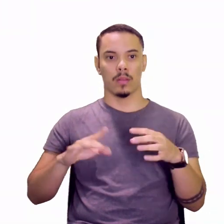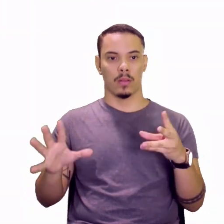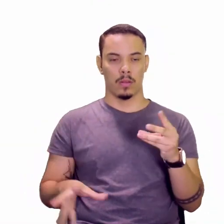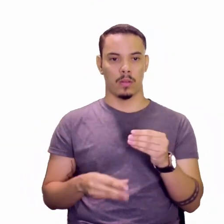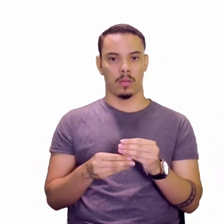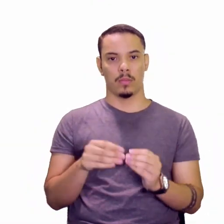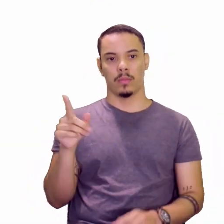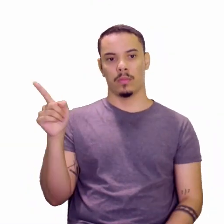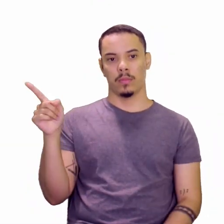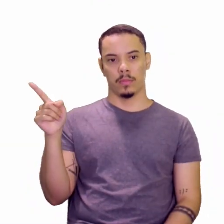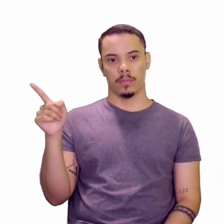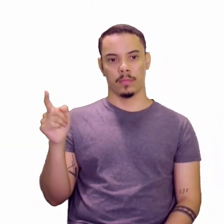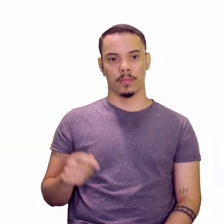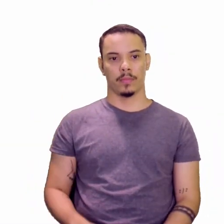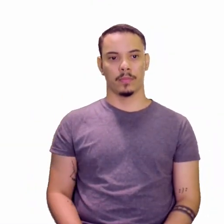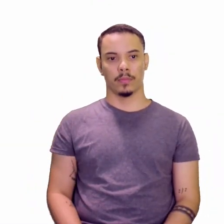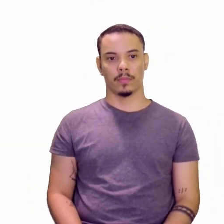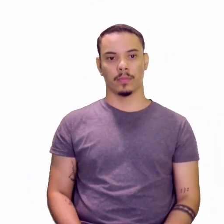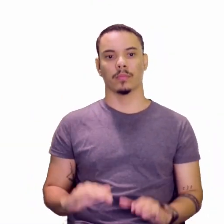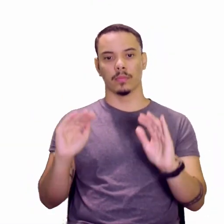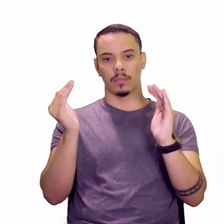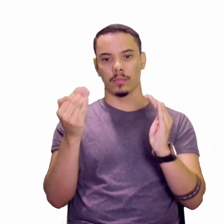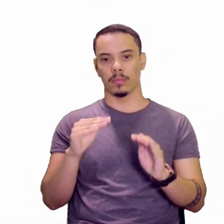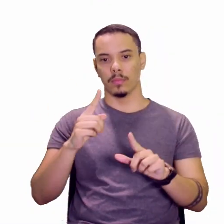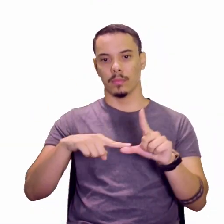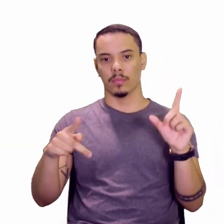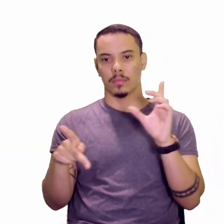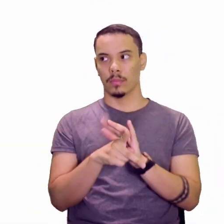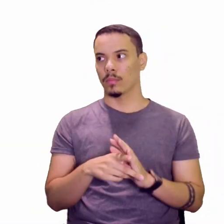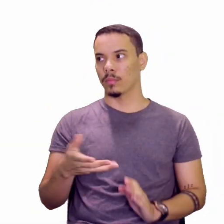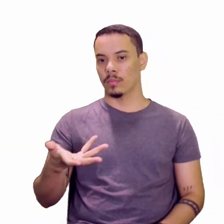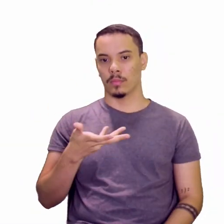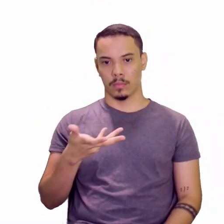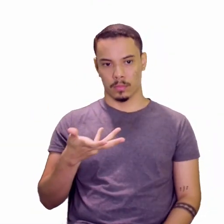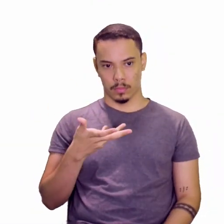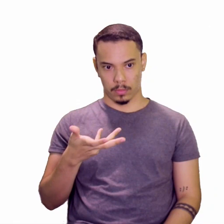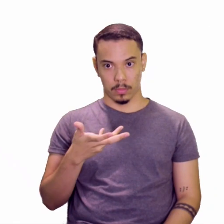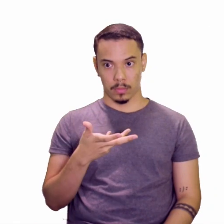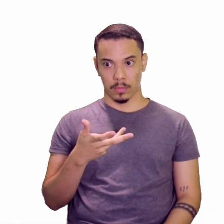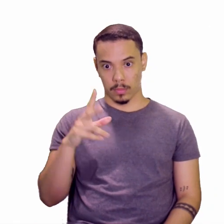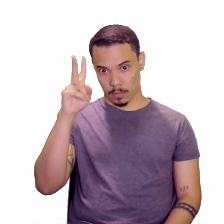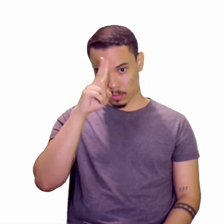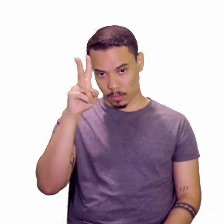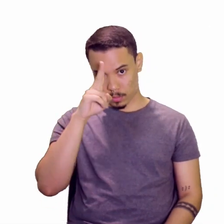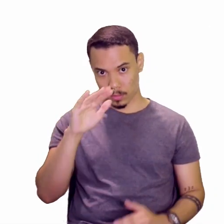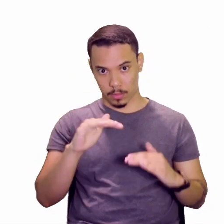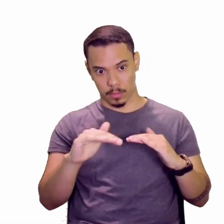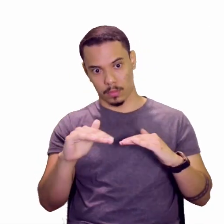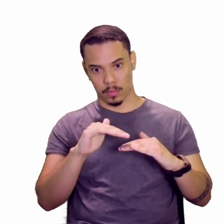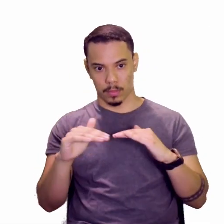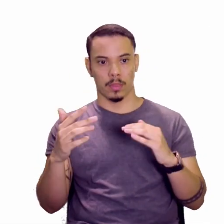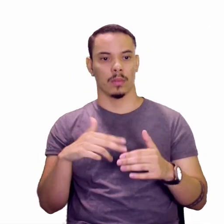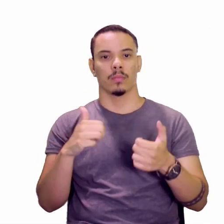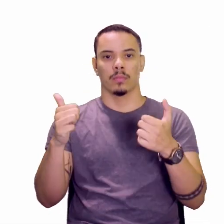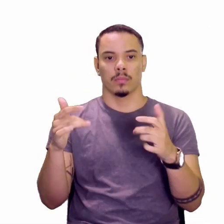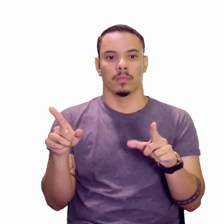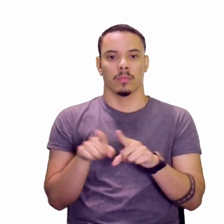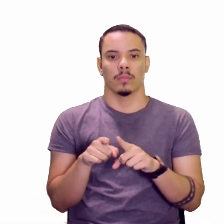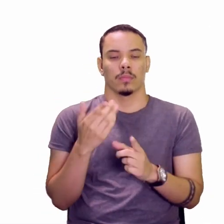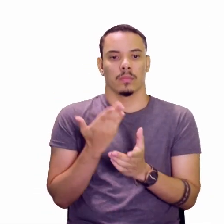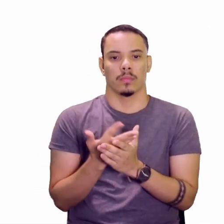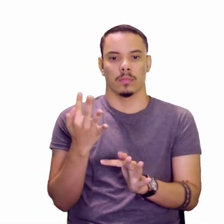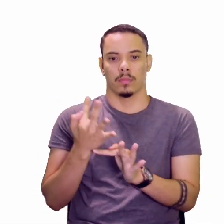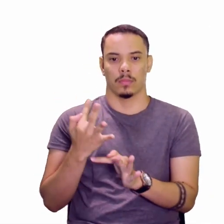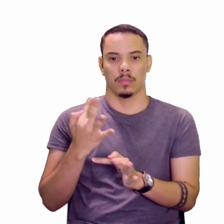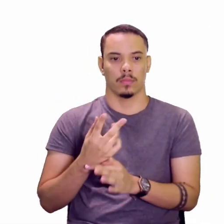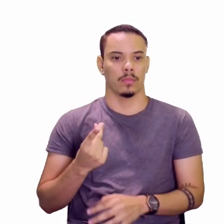antes de encerrar? Vamos, olha aí. Uma análise gráfica da velocidade instantânea. Lembra que a gente falou de velocidade instantânea? Uma aula de física